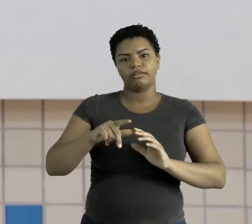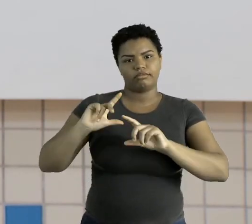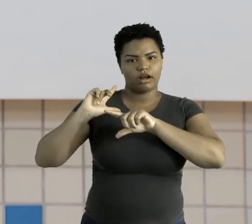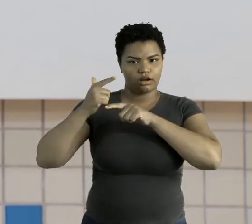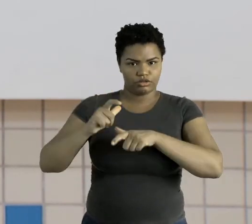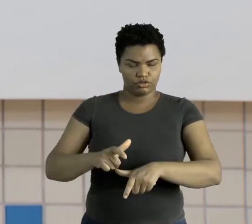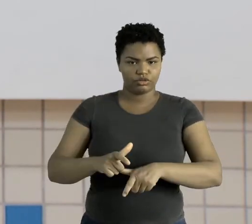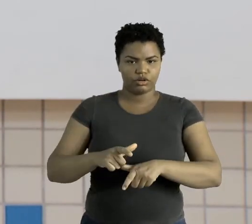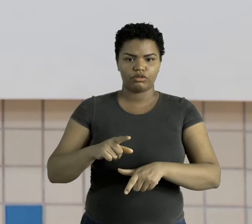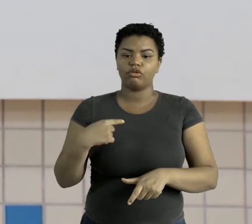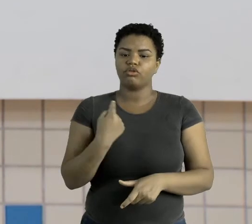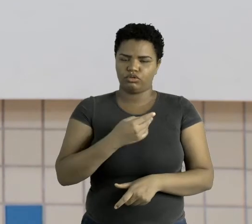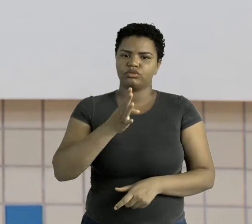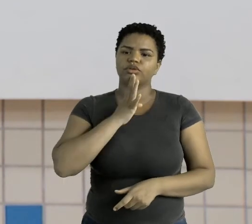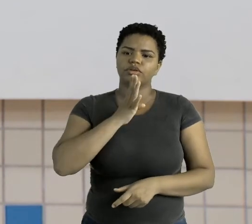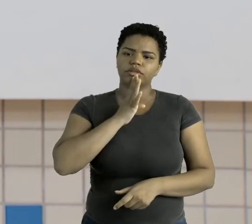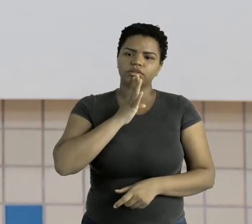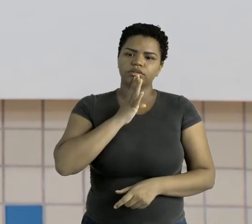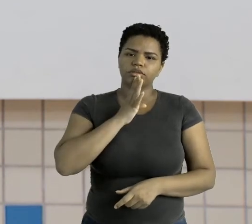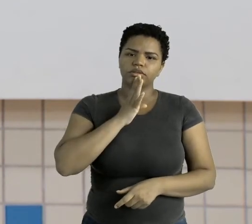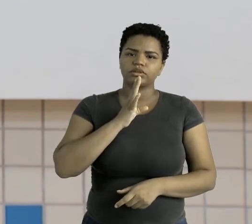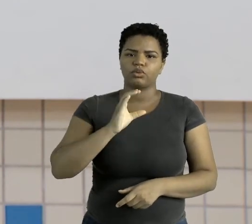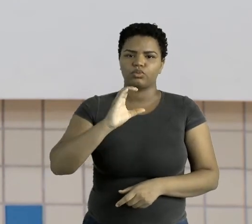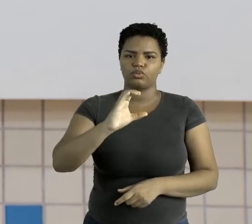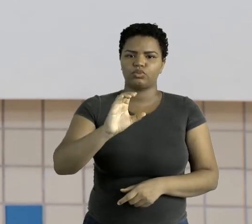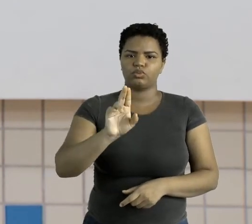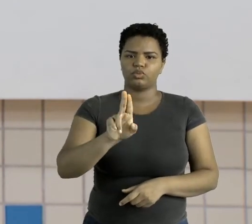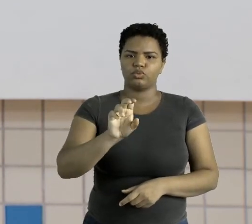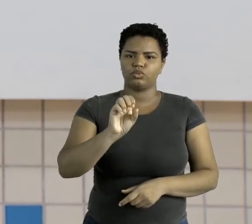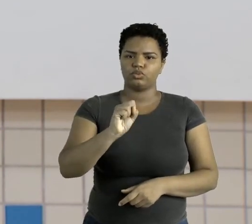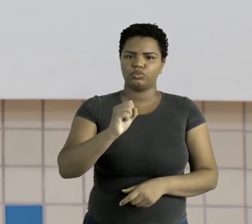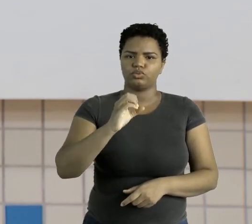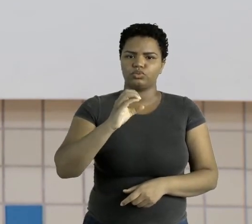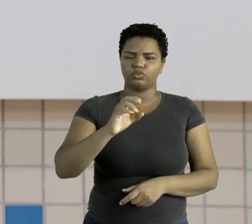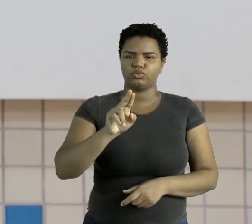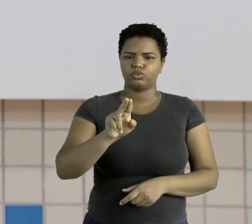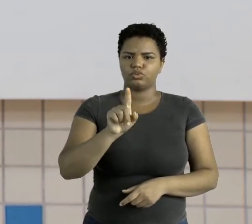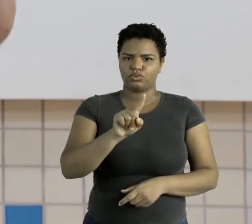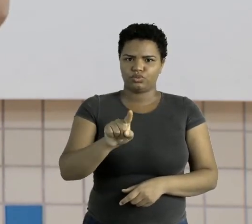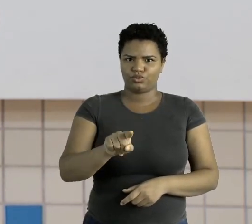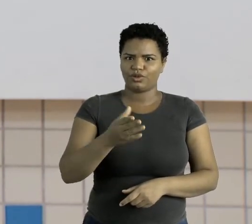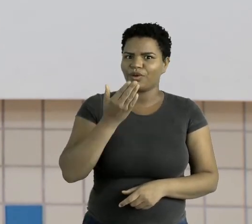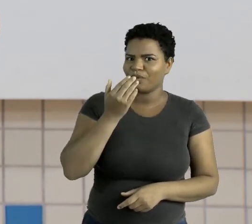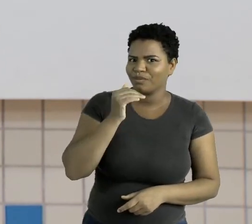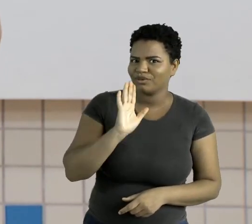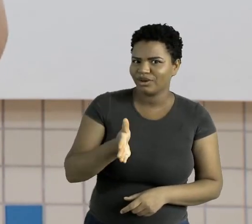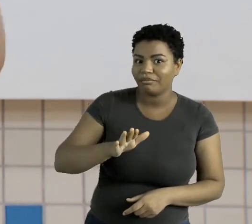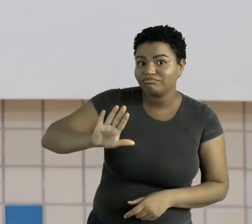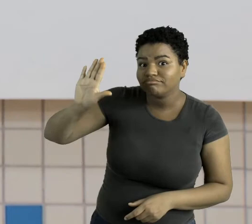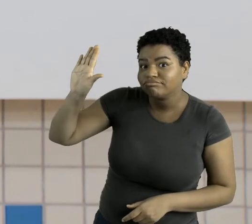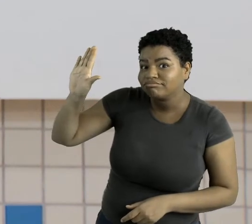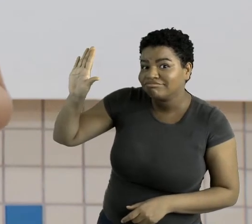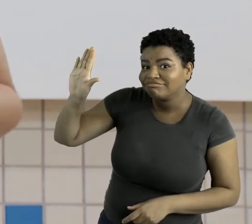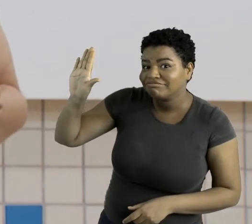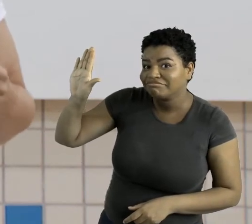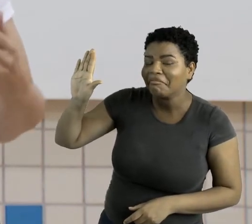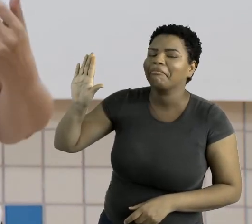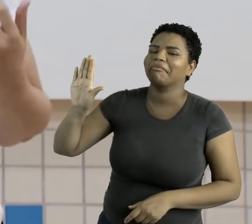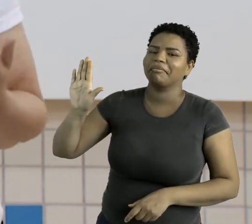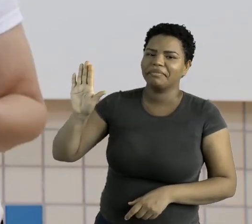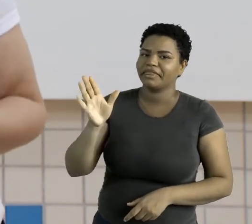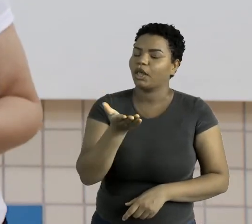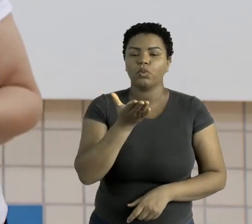por nós, como, por exemplo, o cuscuz. Quem aí já comeu cuscuz? Levanta a mão. Pois é, o cuscuz é uma